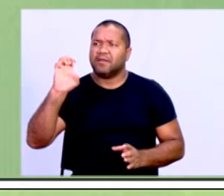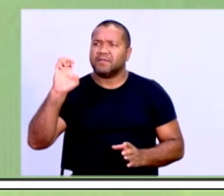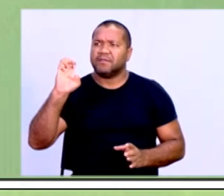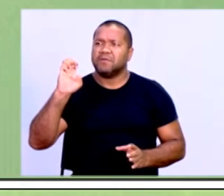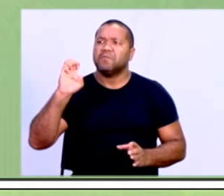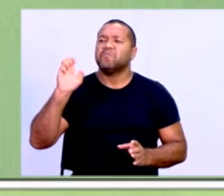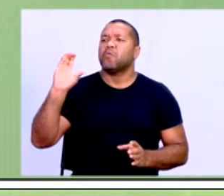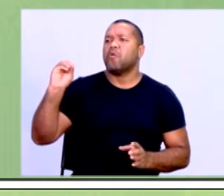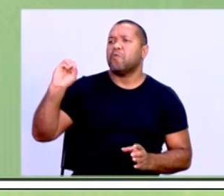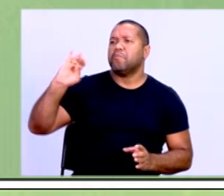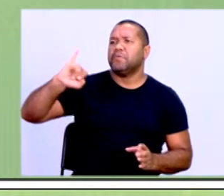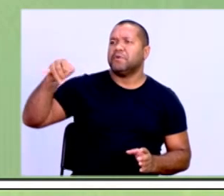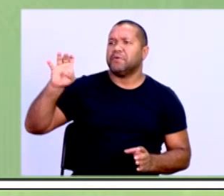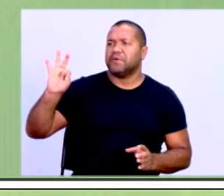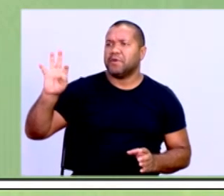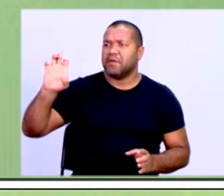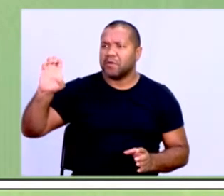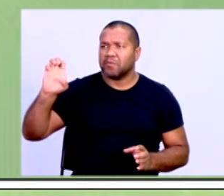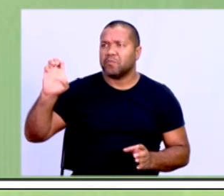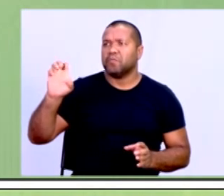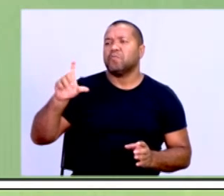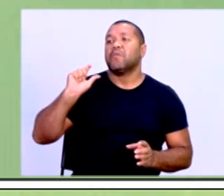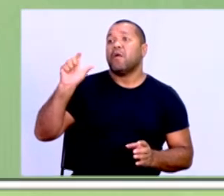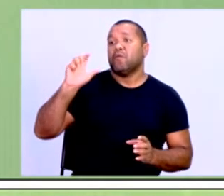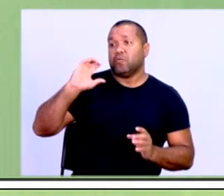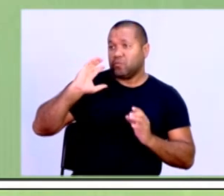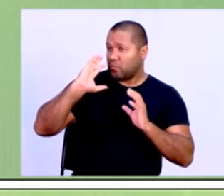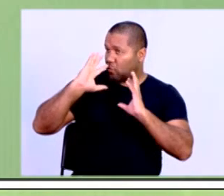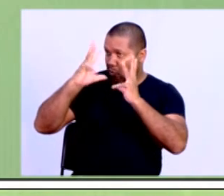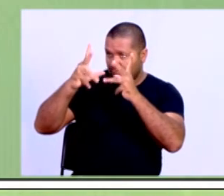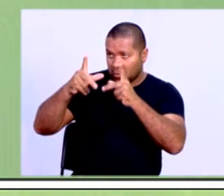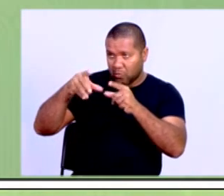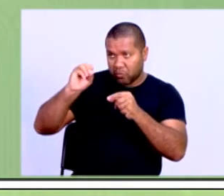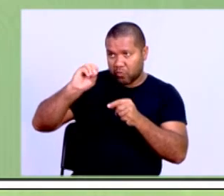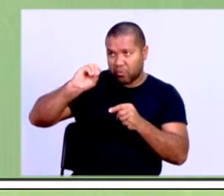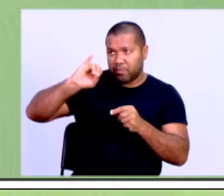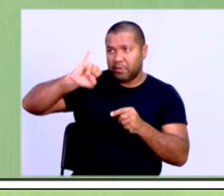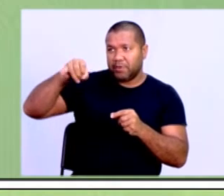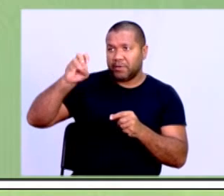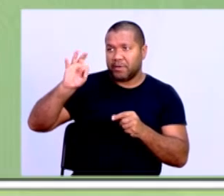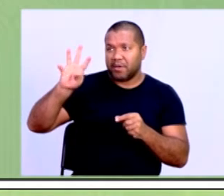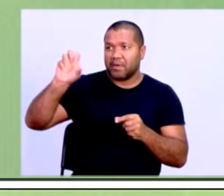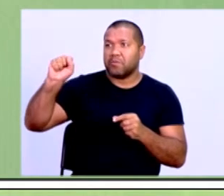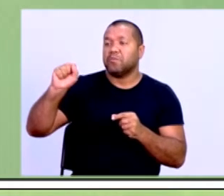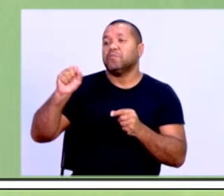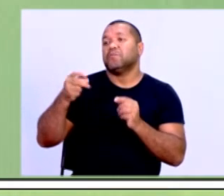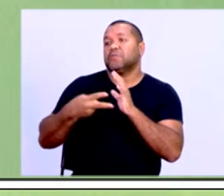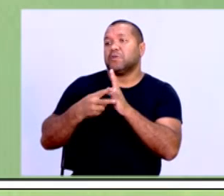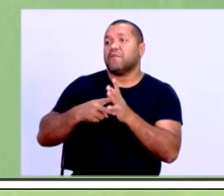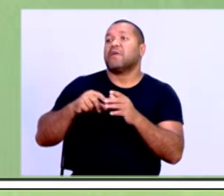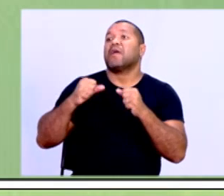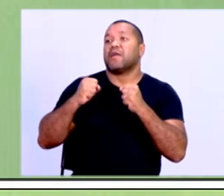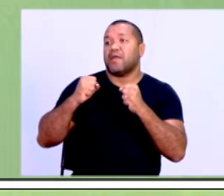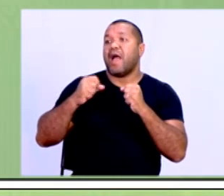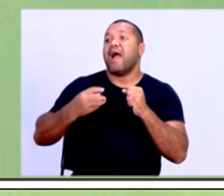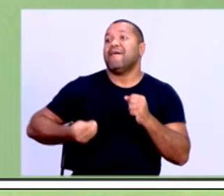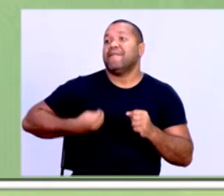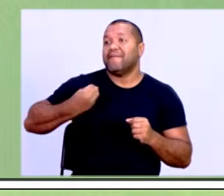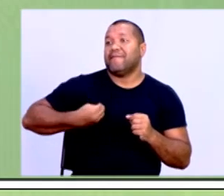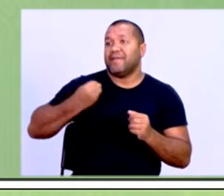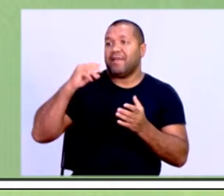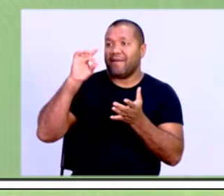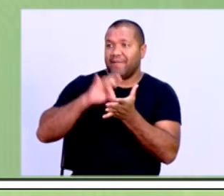todo objeto é algo que existe, uma coisa concreta. Já a classe